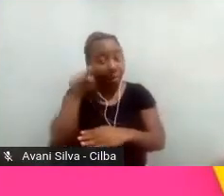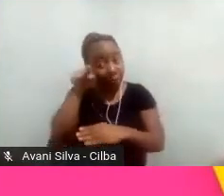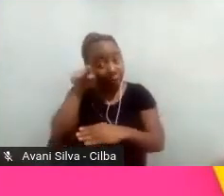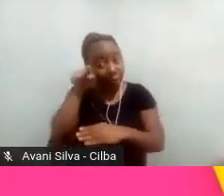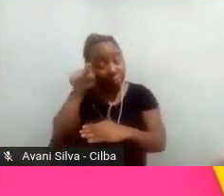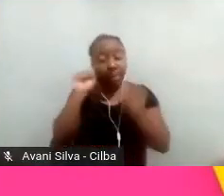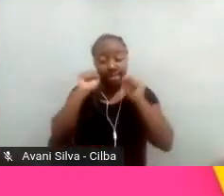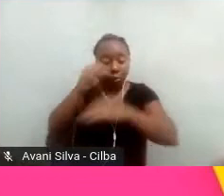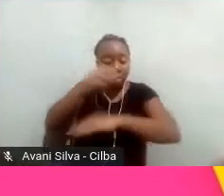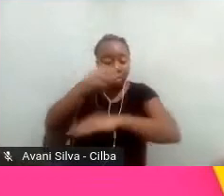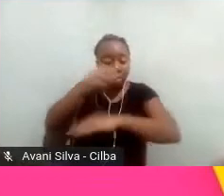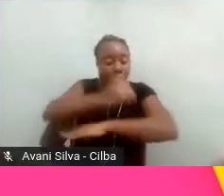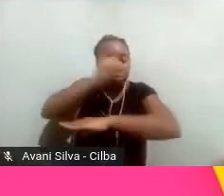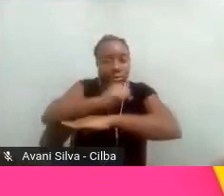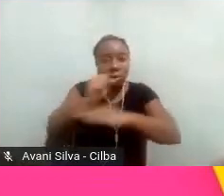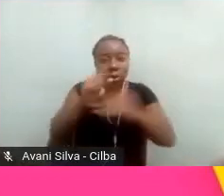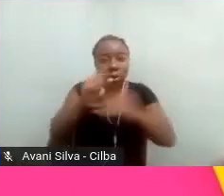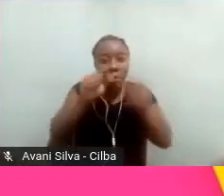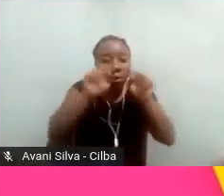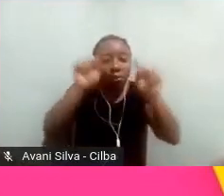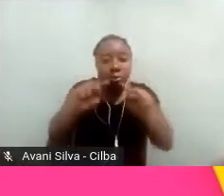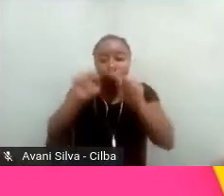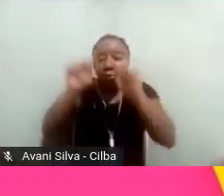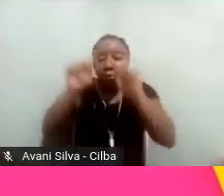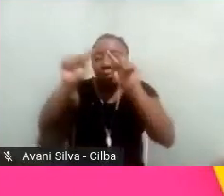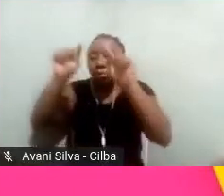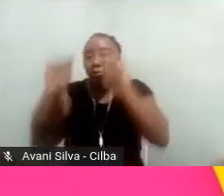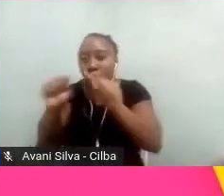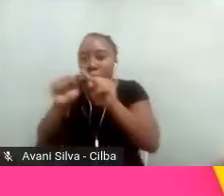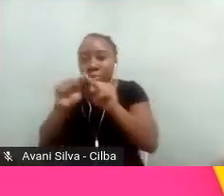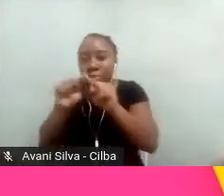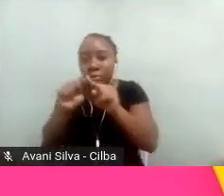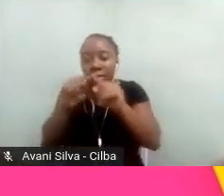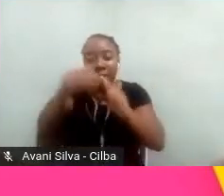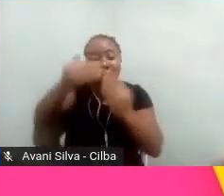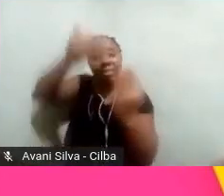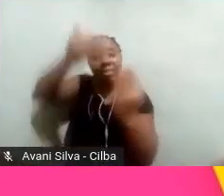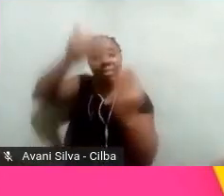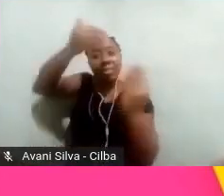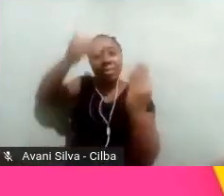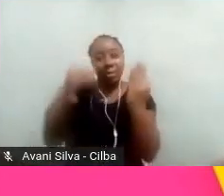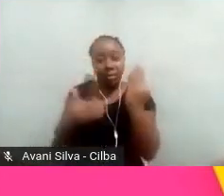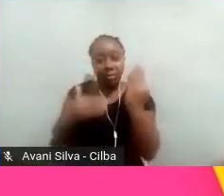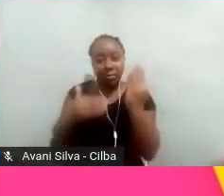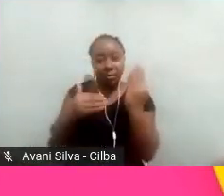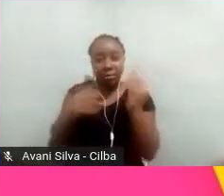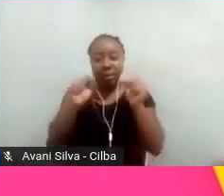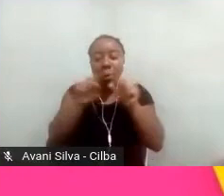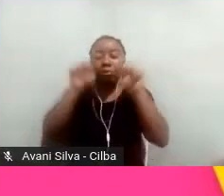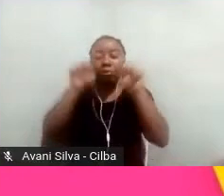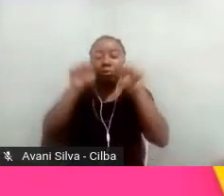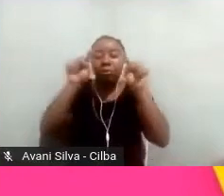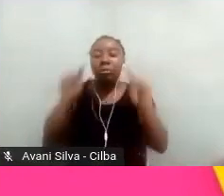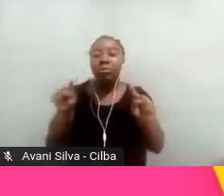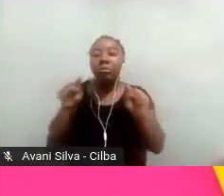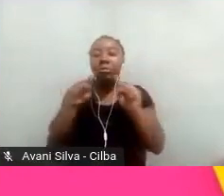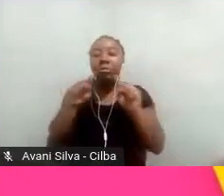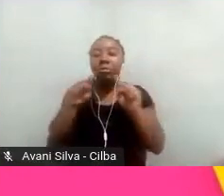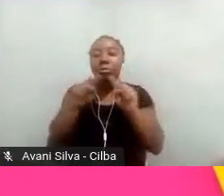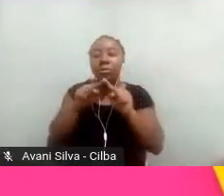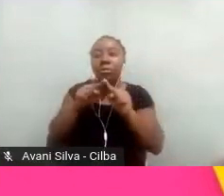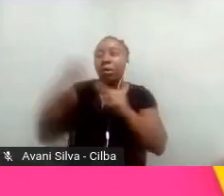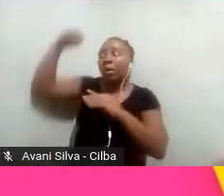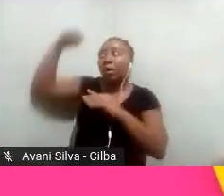janelas em posições distantes, e aí do lado de dentro da janela a gente vai fazer um quadradinho para que a luz do LED